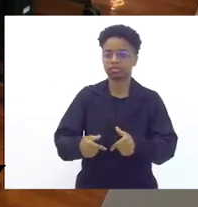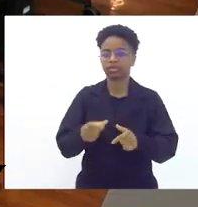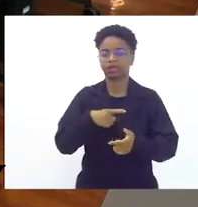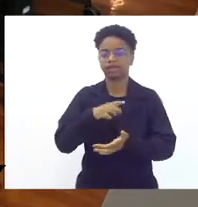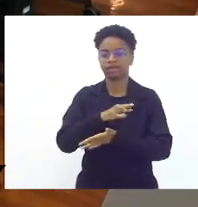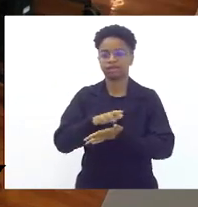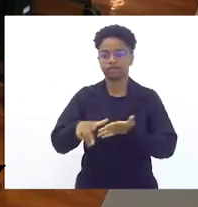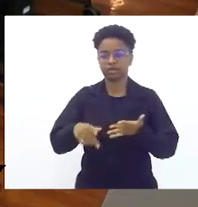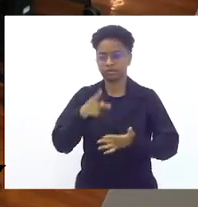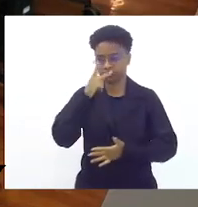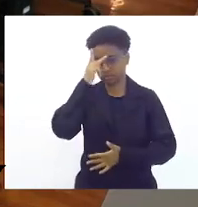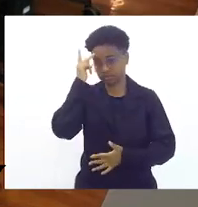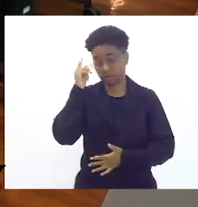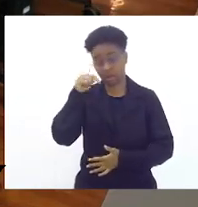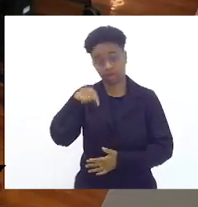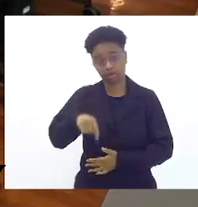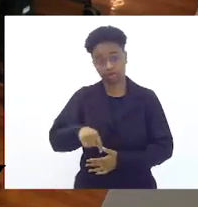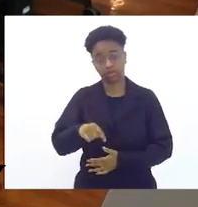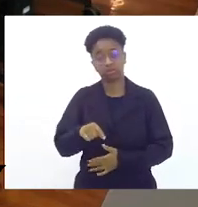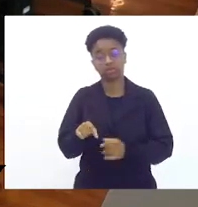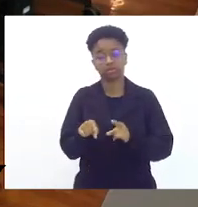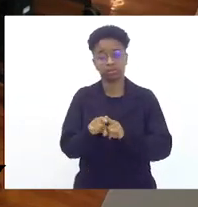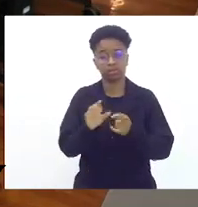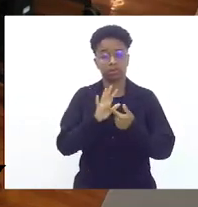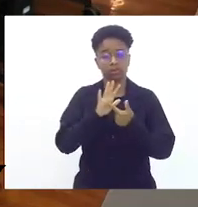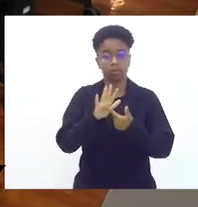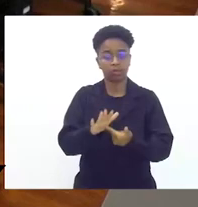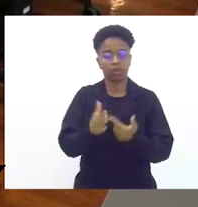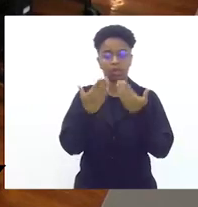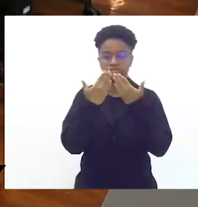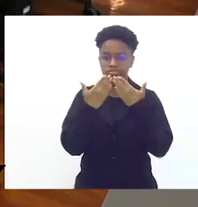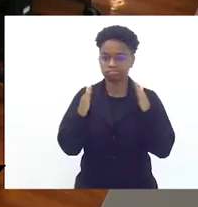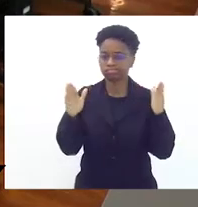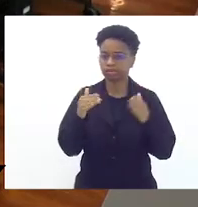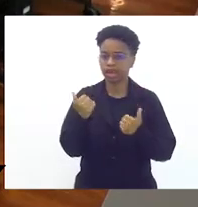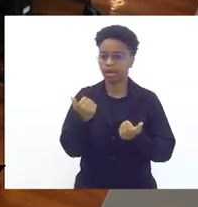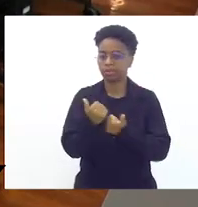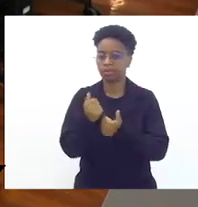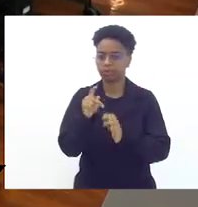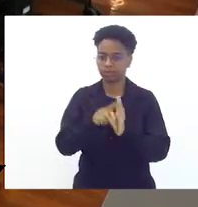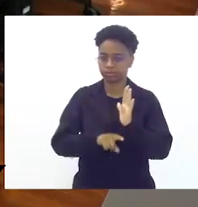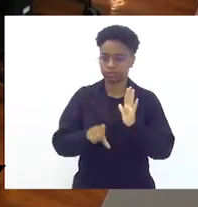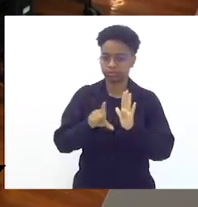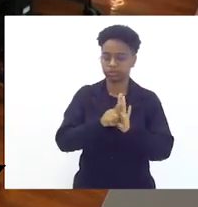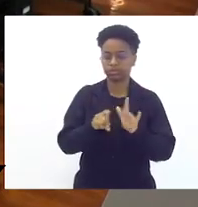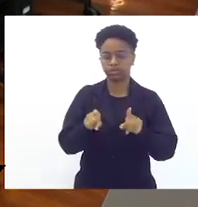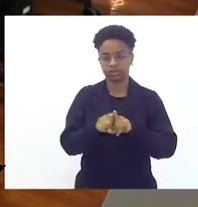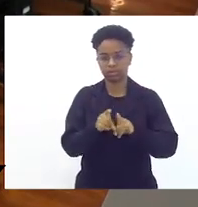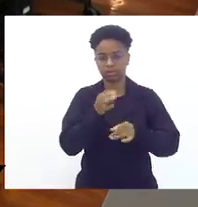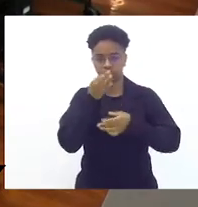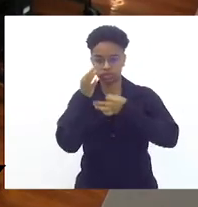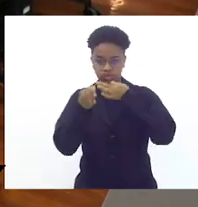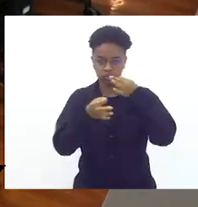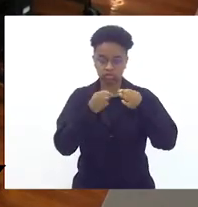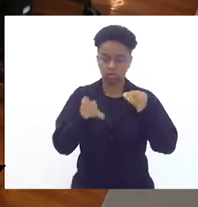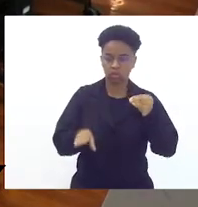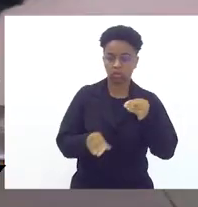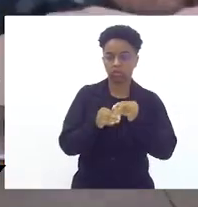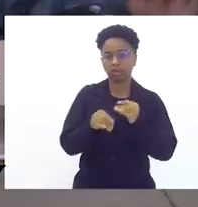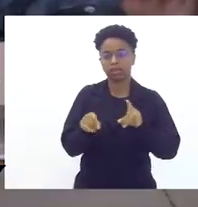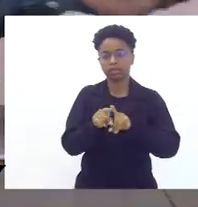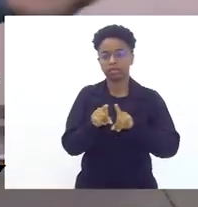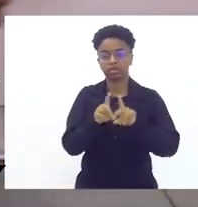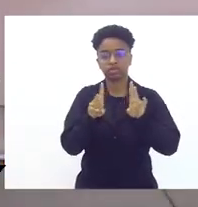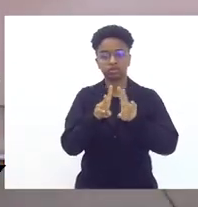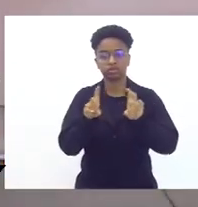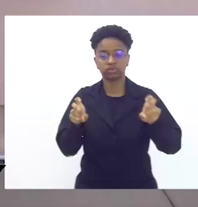companheiros aqui já manifestou publicamente o apoio ao projeto de lei também tem sugestões inclusive quanto